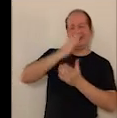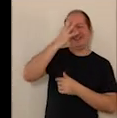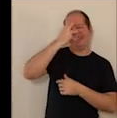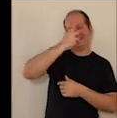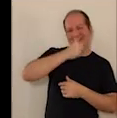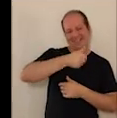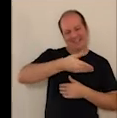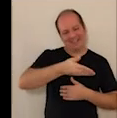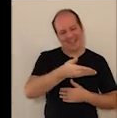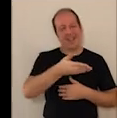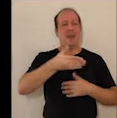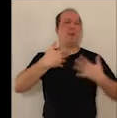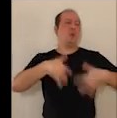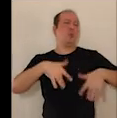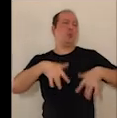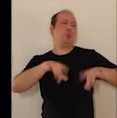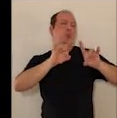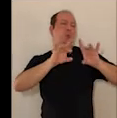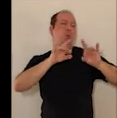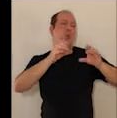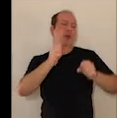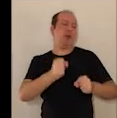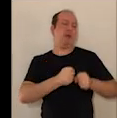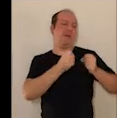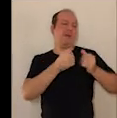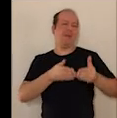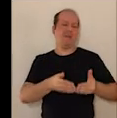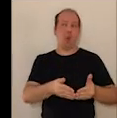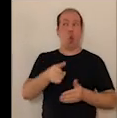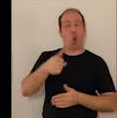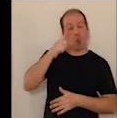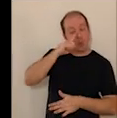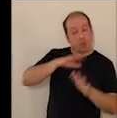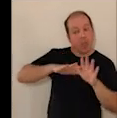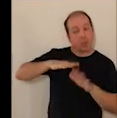casta, a mais rara joia de Veneza. Cuidado com o que fala.